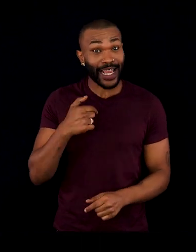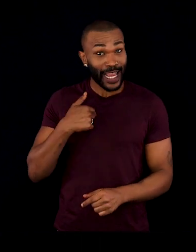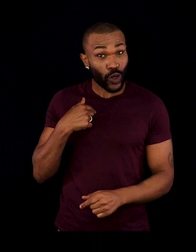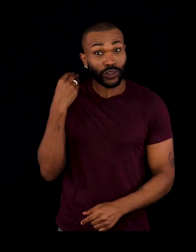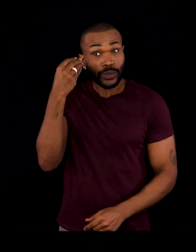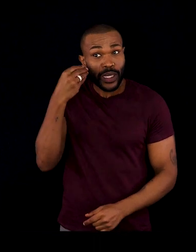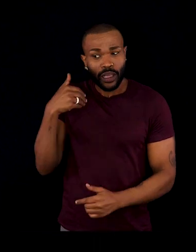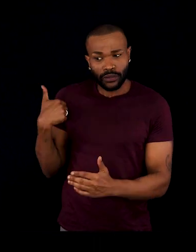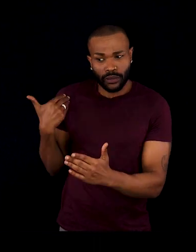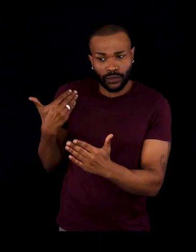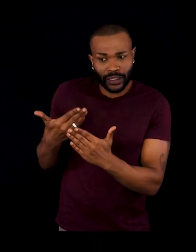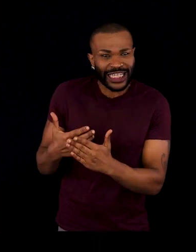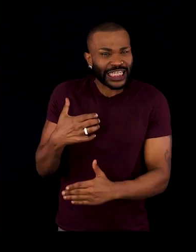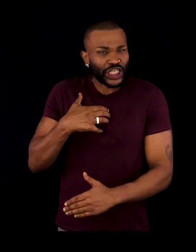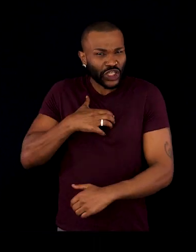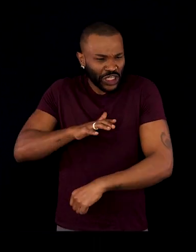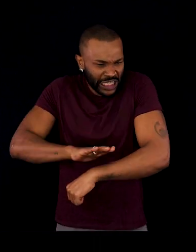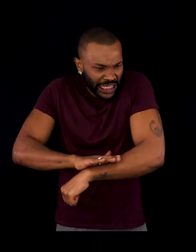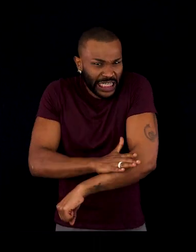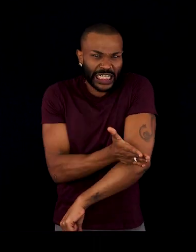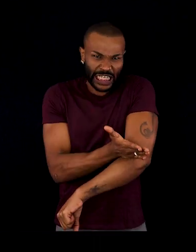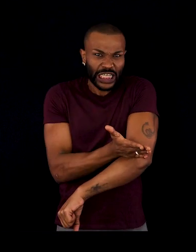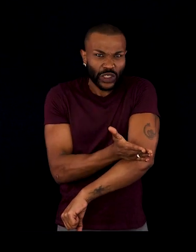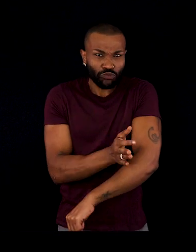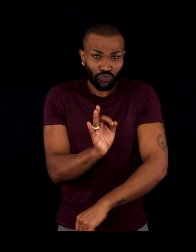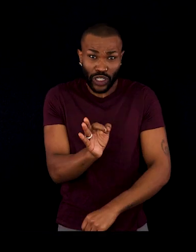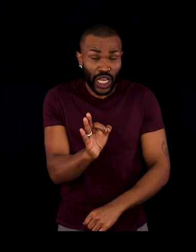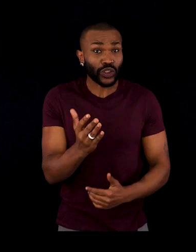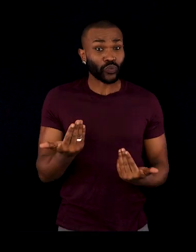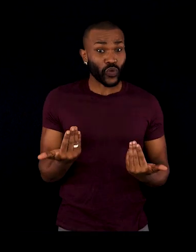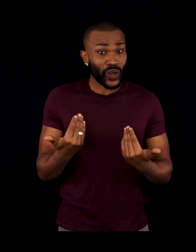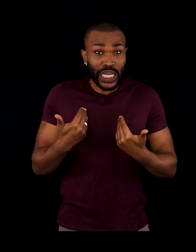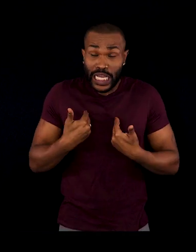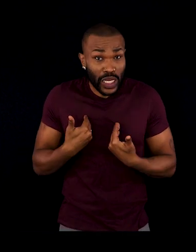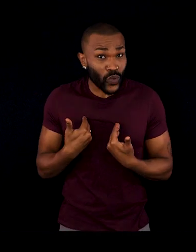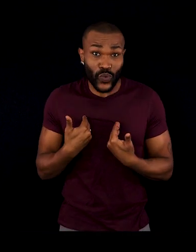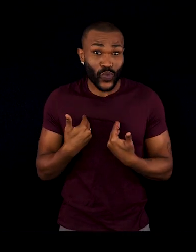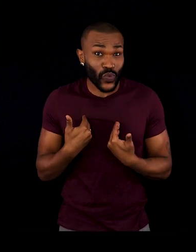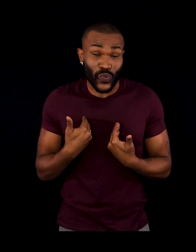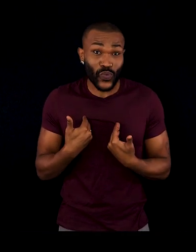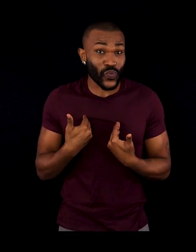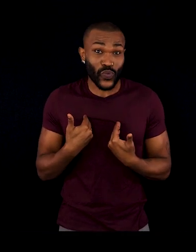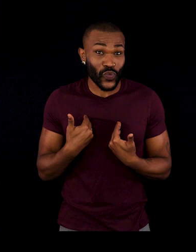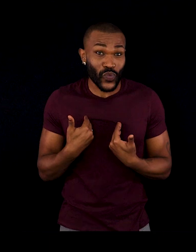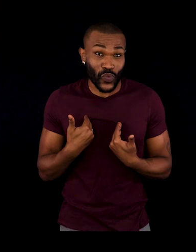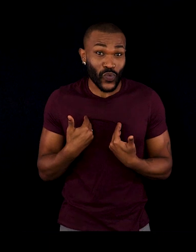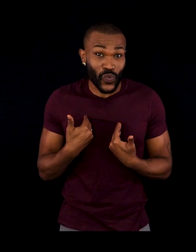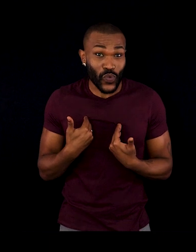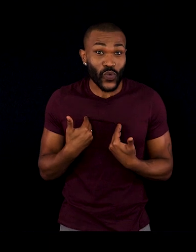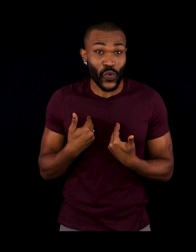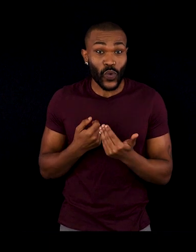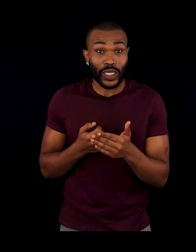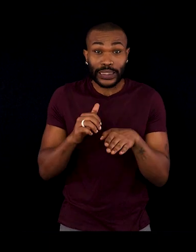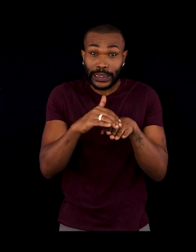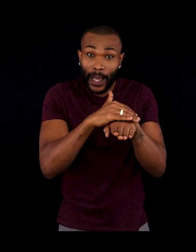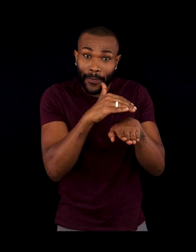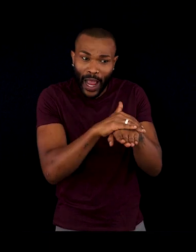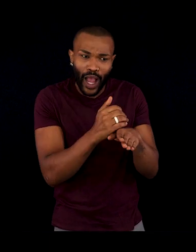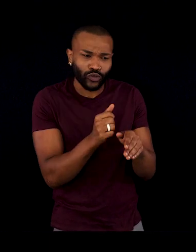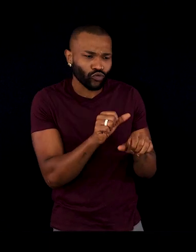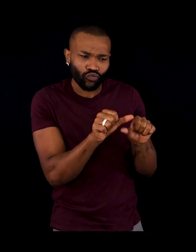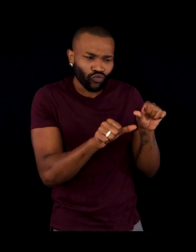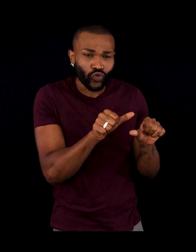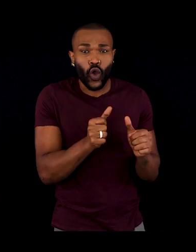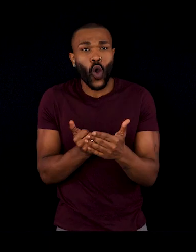pela experiência de preconceito e de racismo, provavelmente eu não teria deixado de comprar sapato para